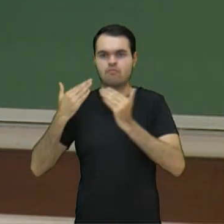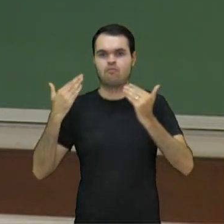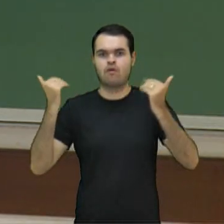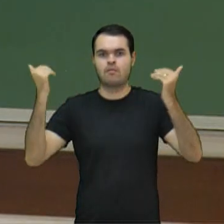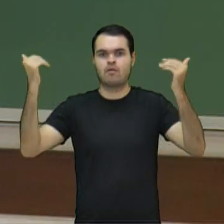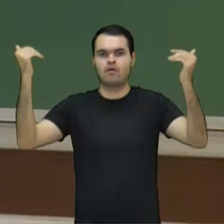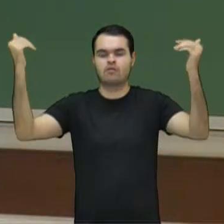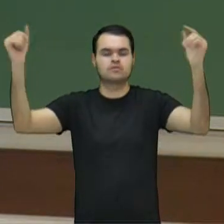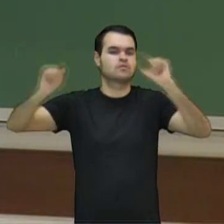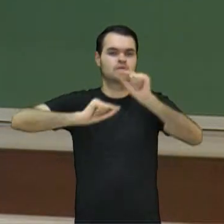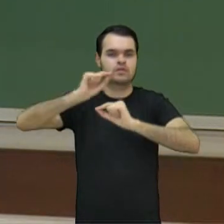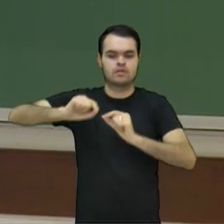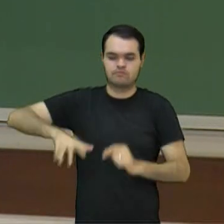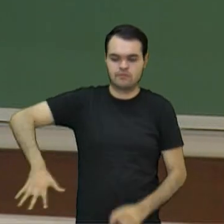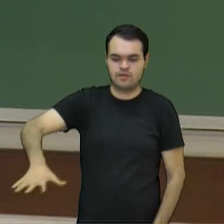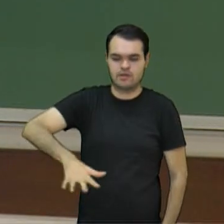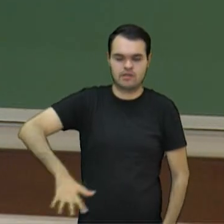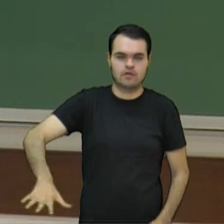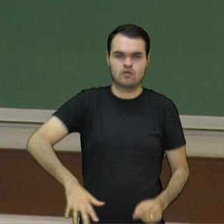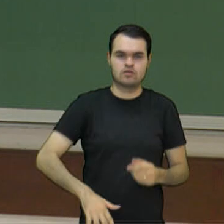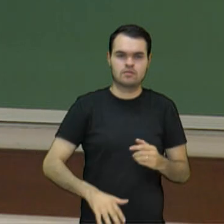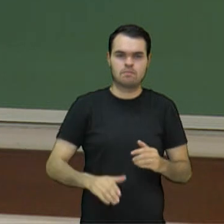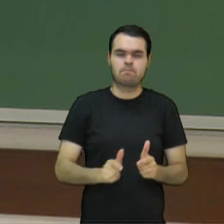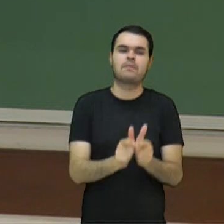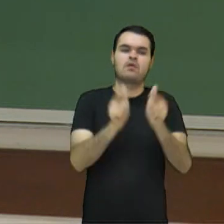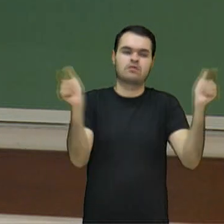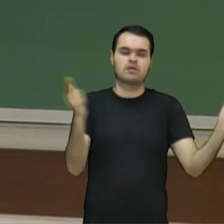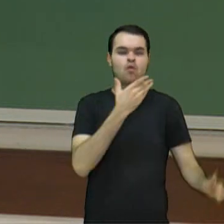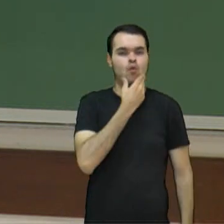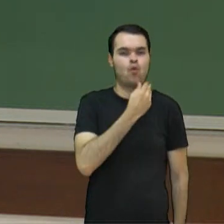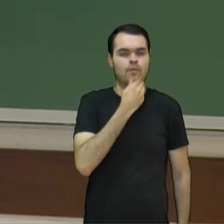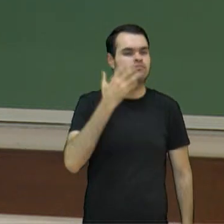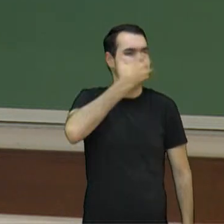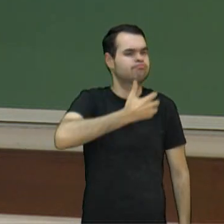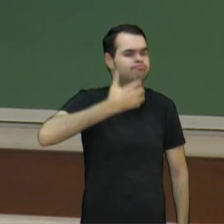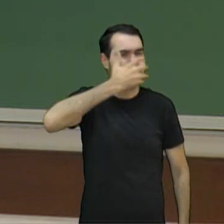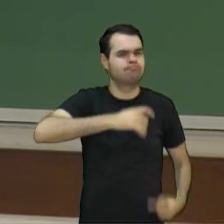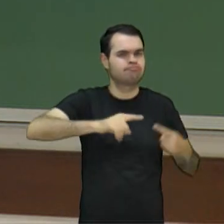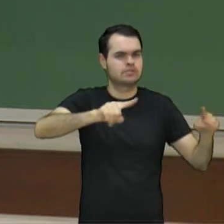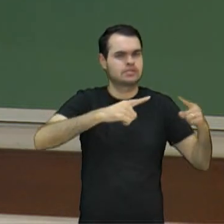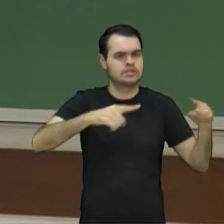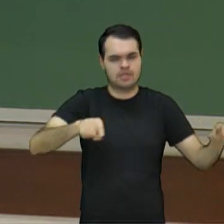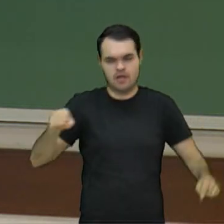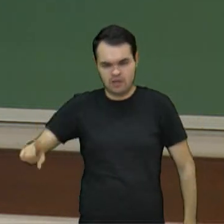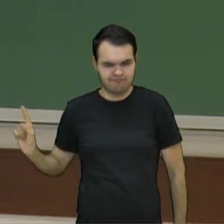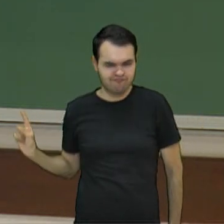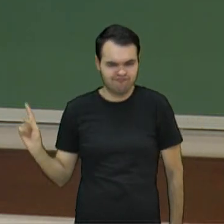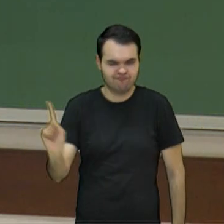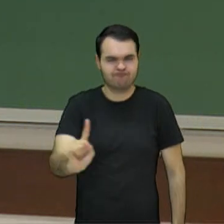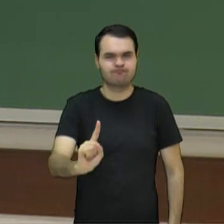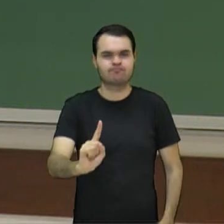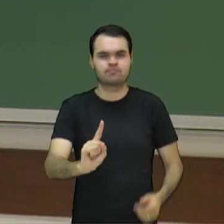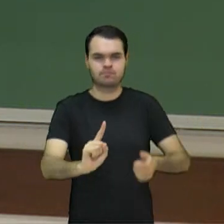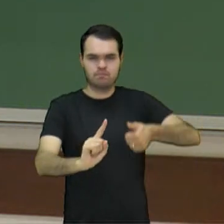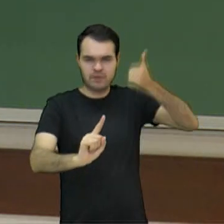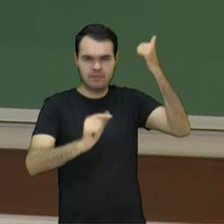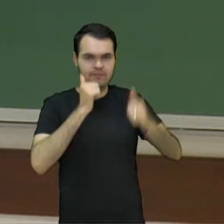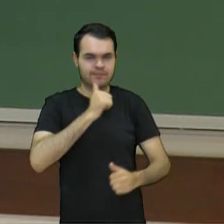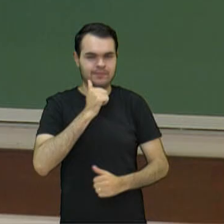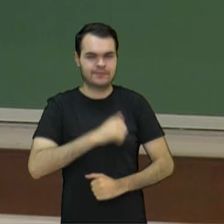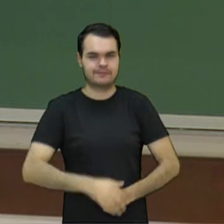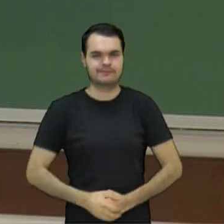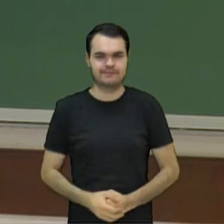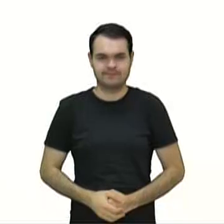sensação num universo dominado, né, na cena musical que era praticamente dominada pelos homens.